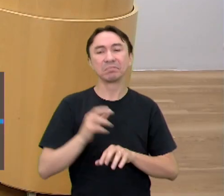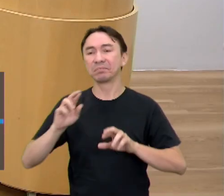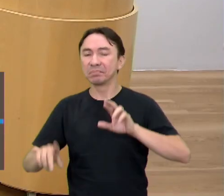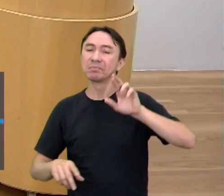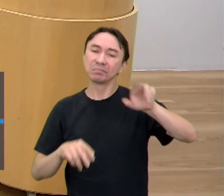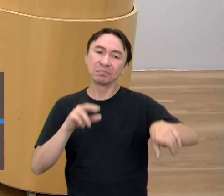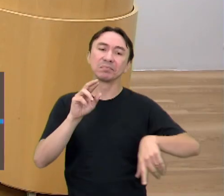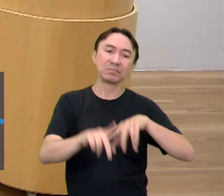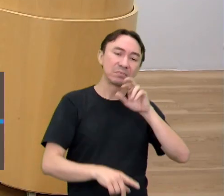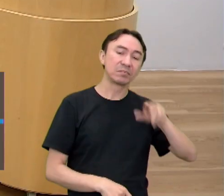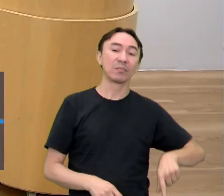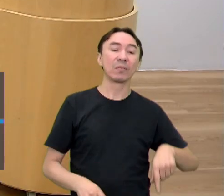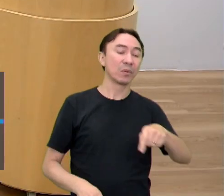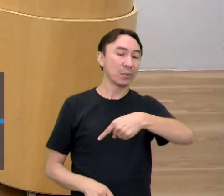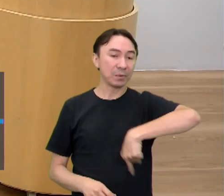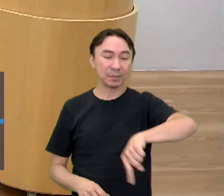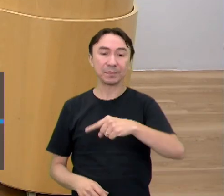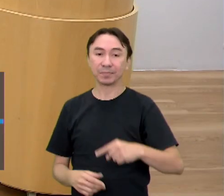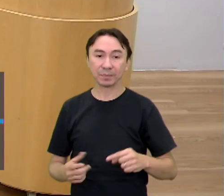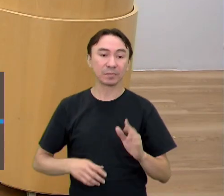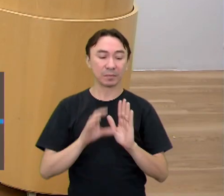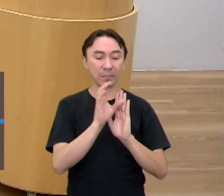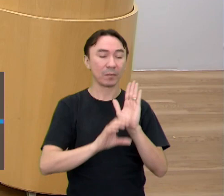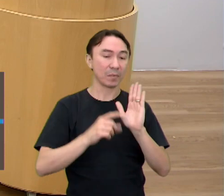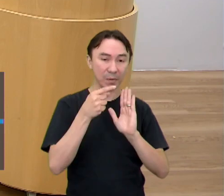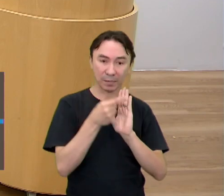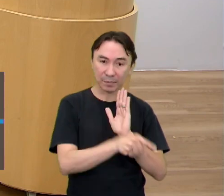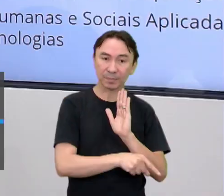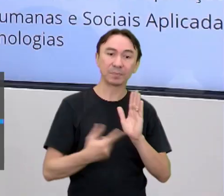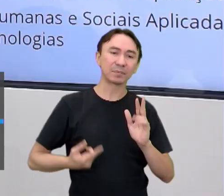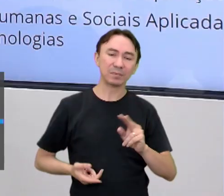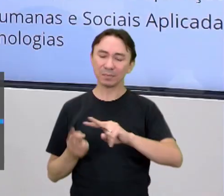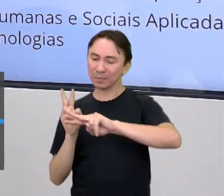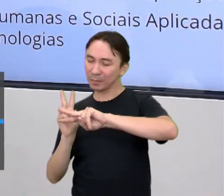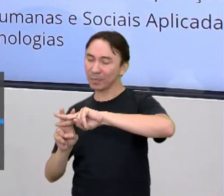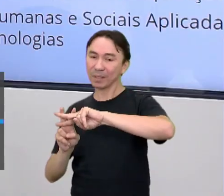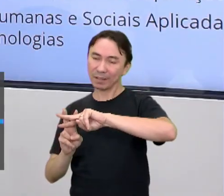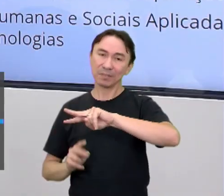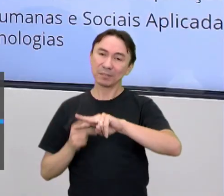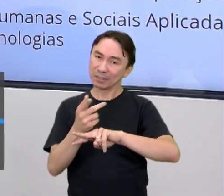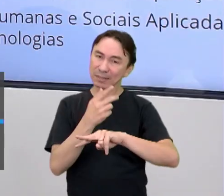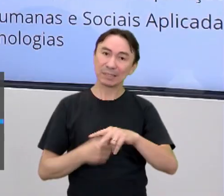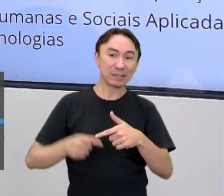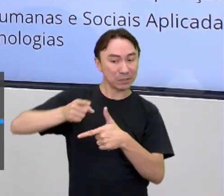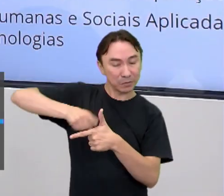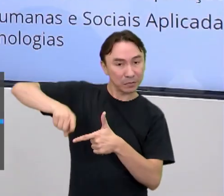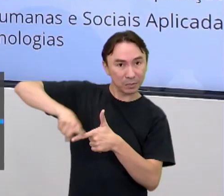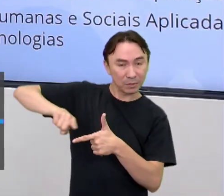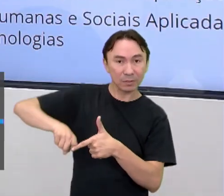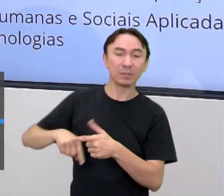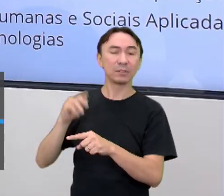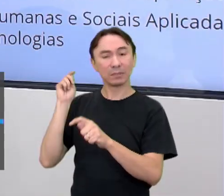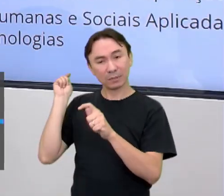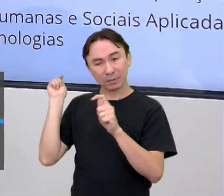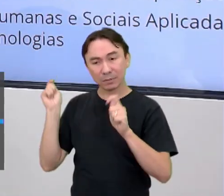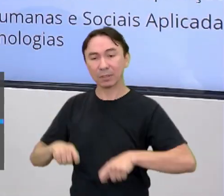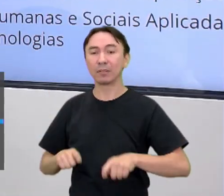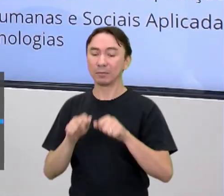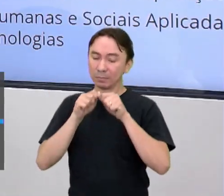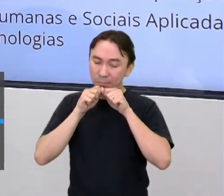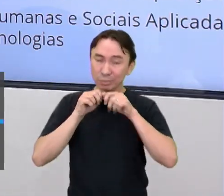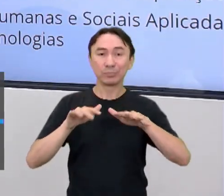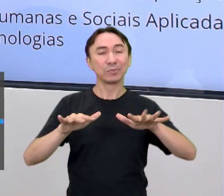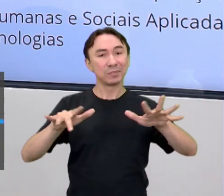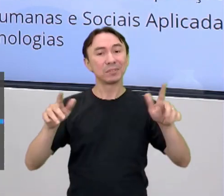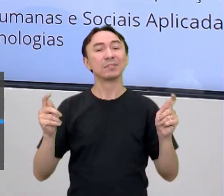no aprofundamento curricular, o hashtag Quem Divide Multiplica, a gente já conversou bastante sobre isso, né? Na realidade, quem divide está